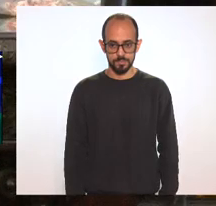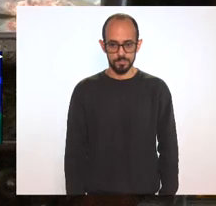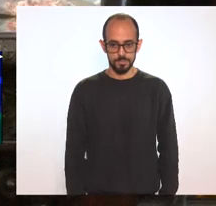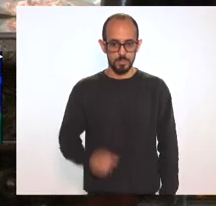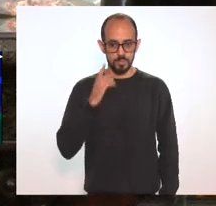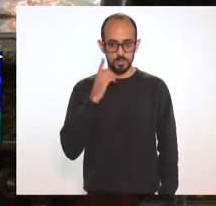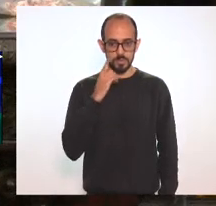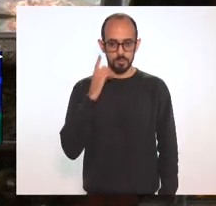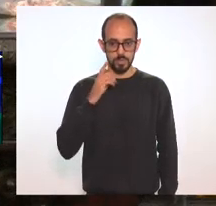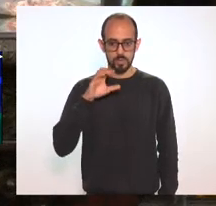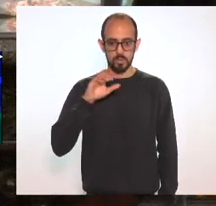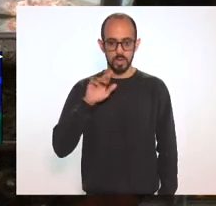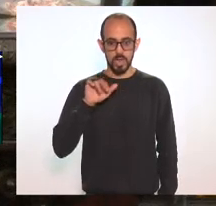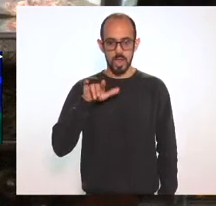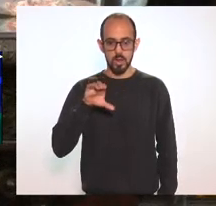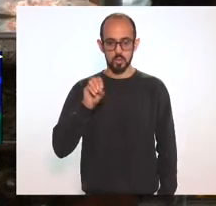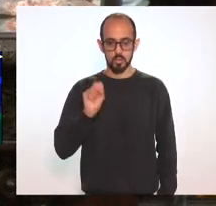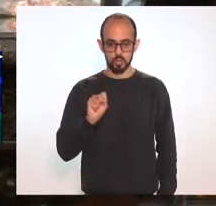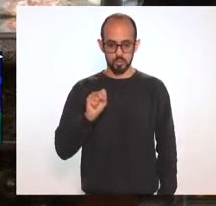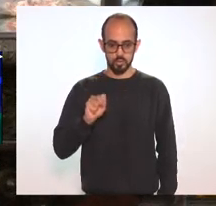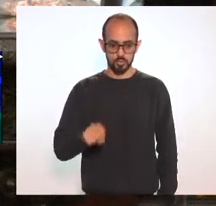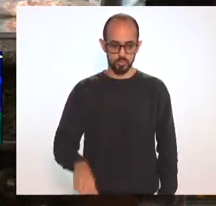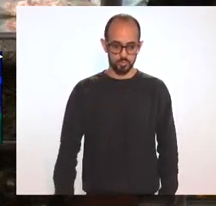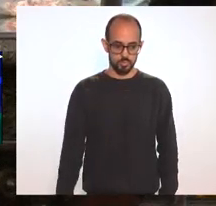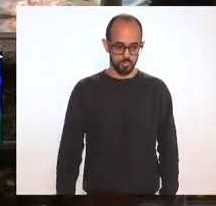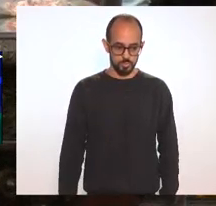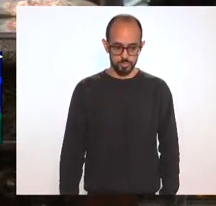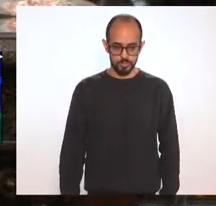Deputado Carlos Macedo.